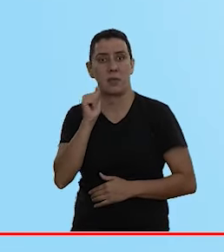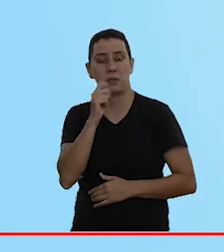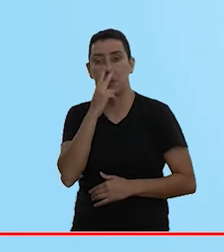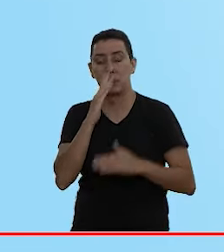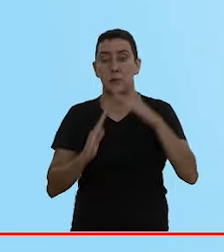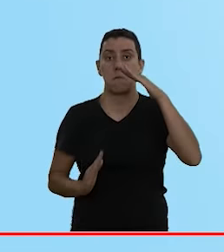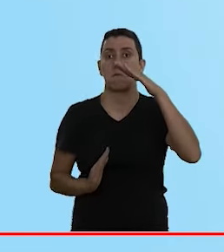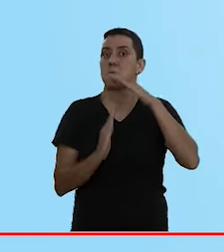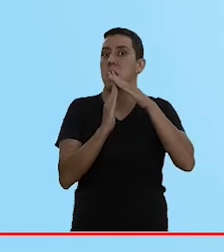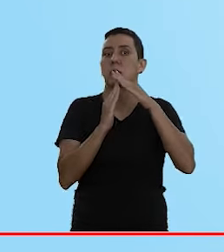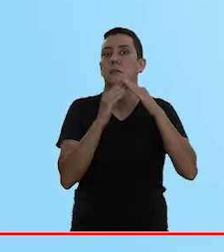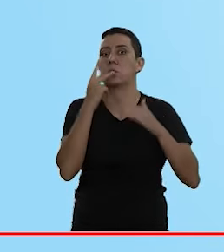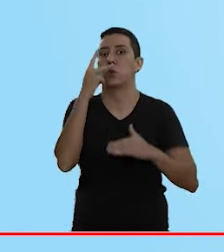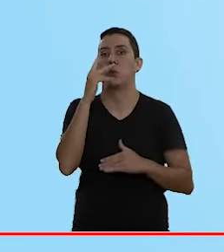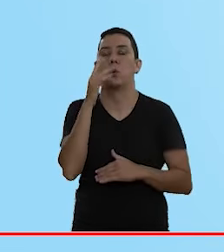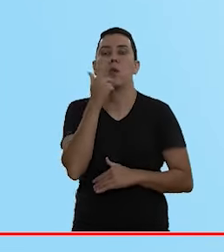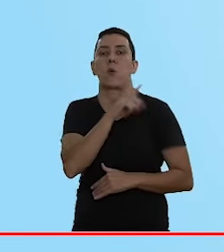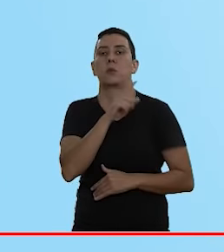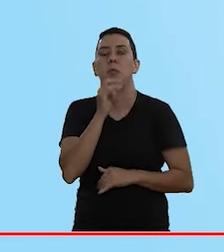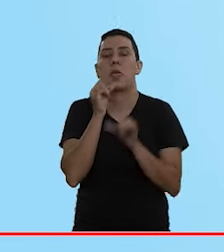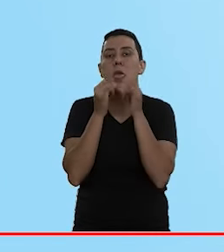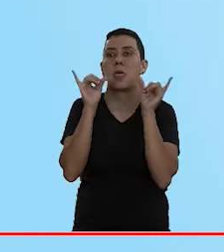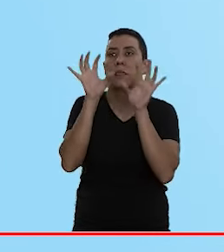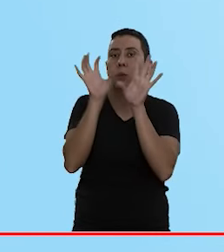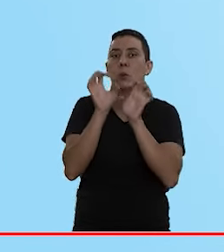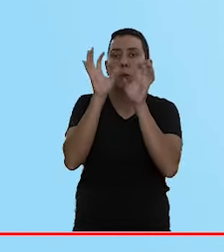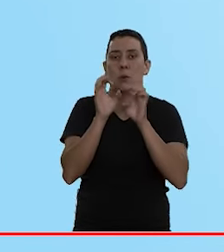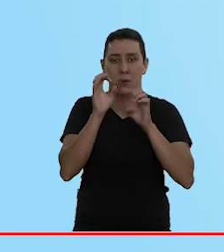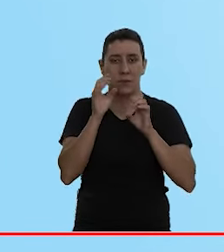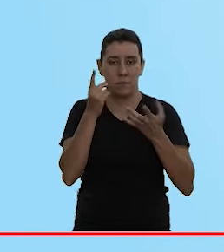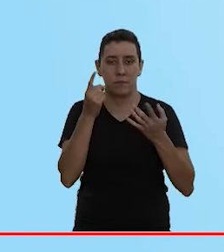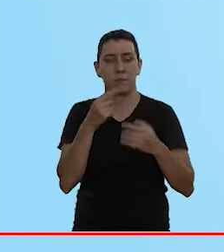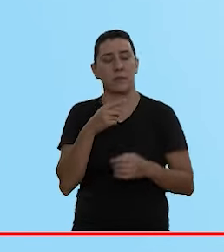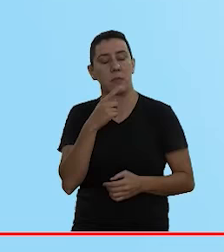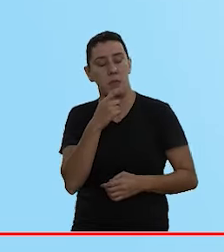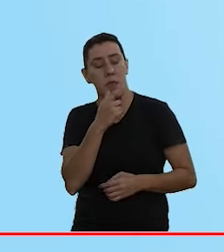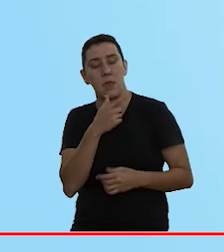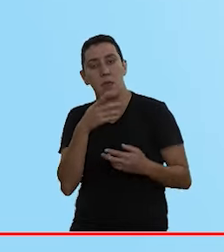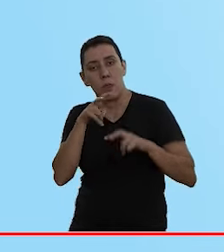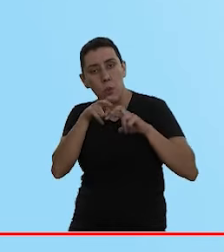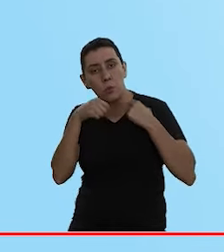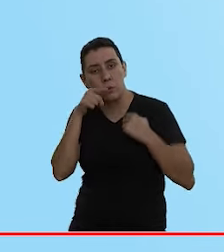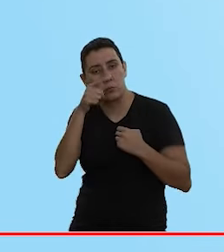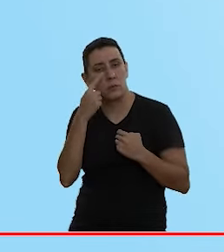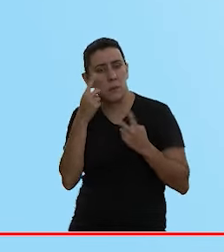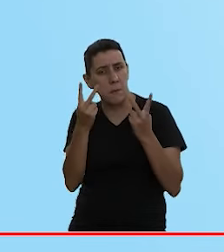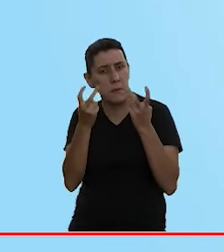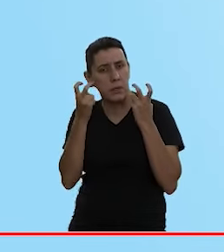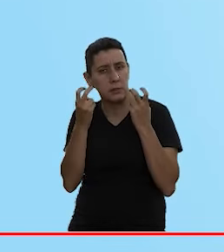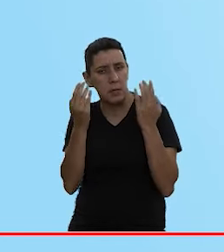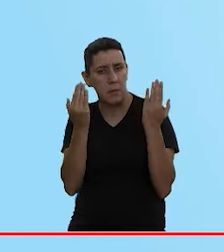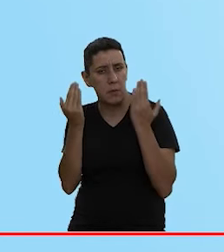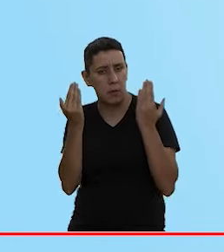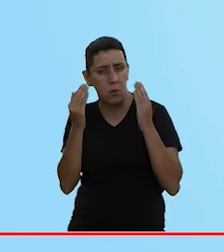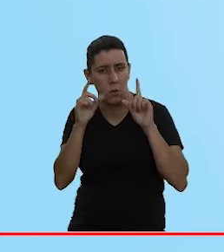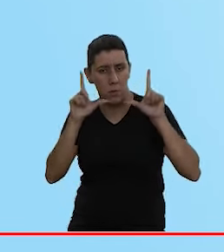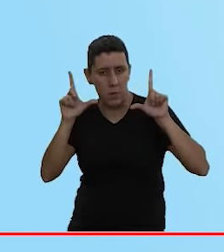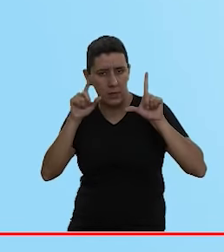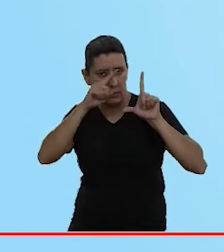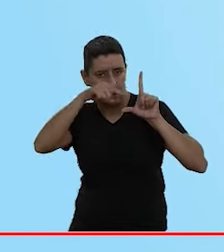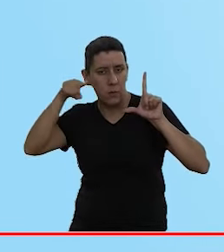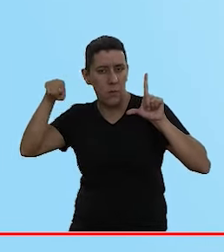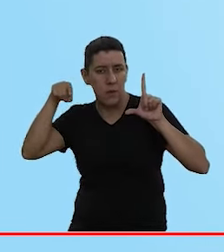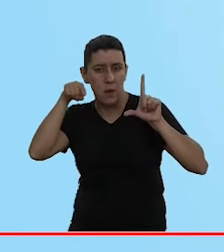pode ver aqui na curva abaixo, né? Então, no canto inferior, aqui esquerdo do gráfico, a